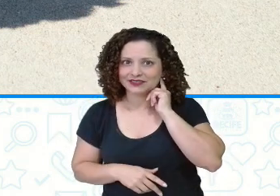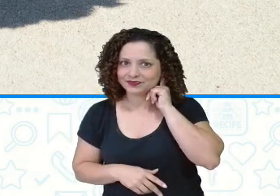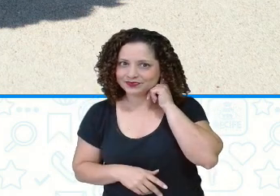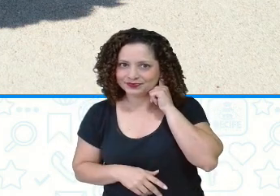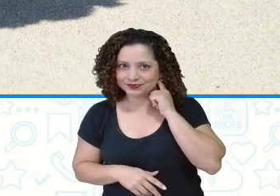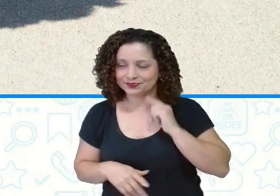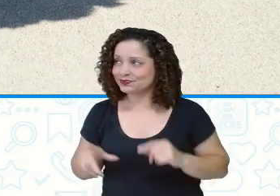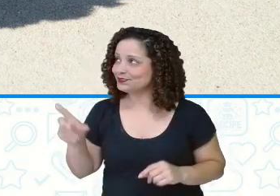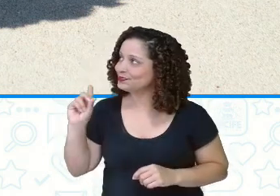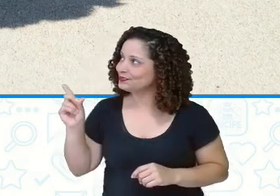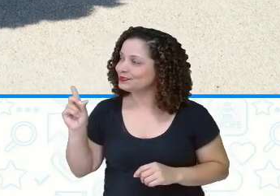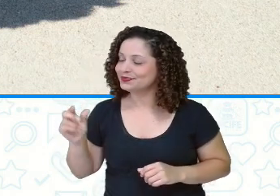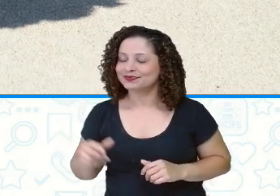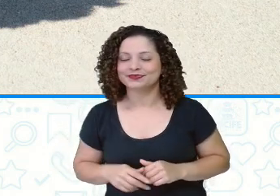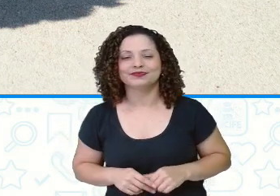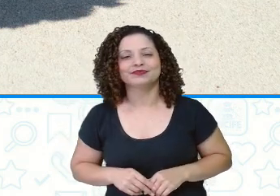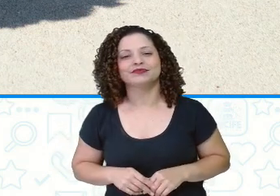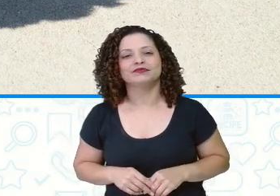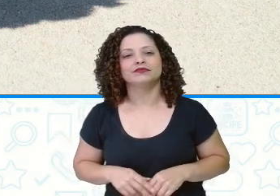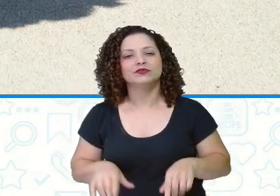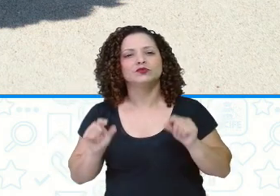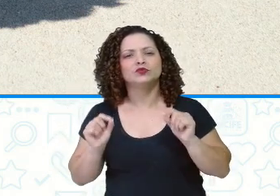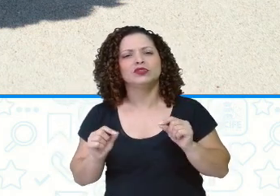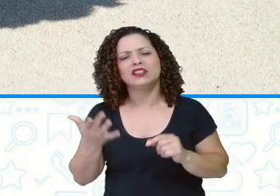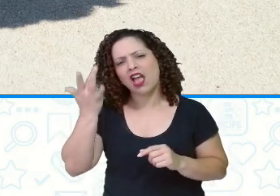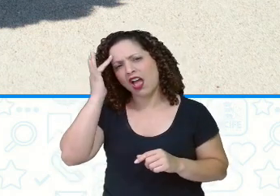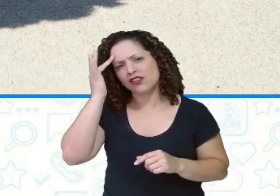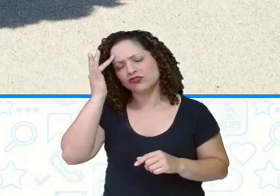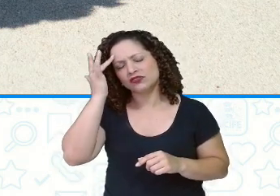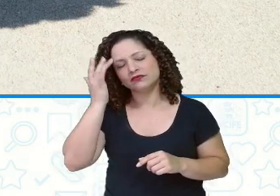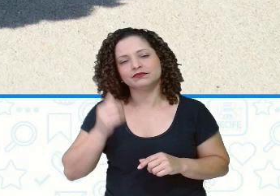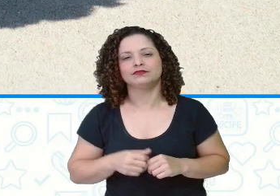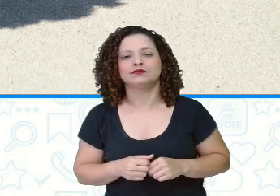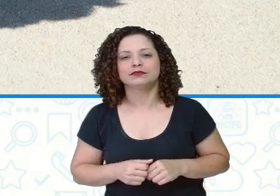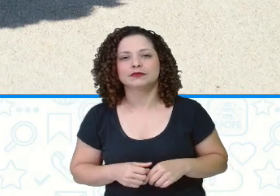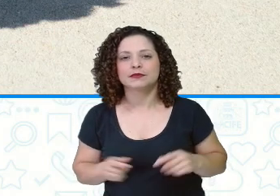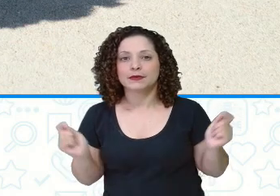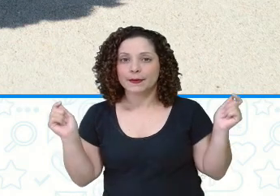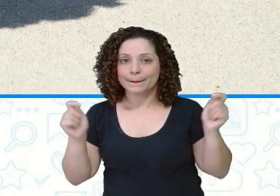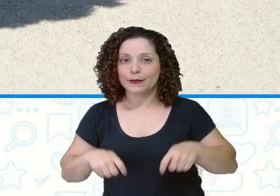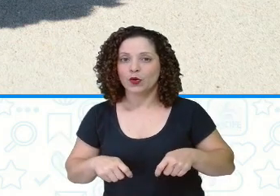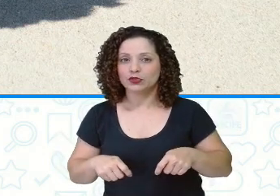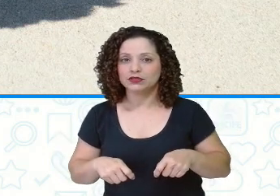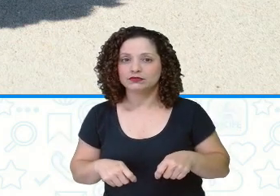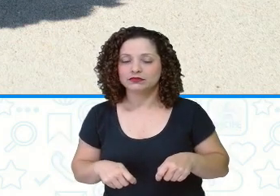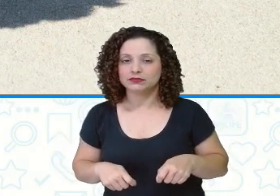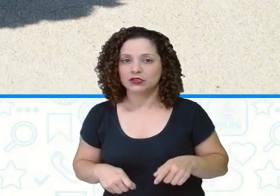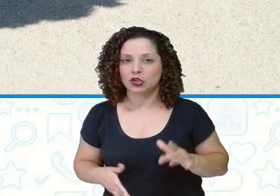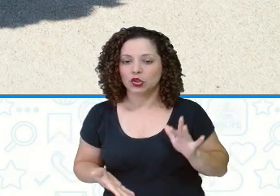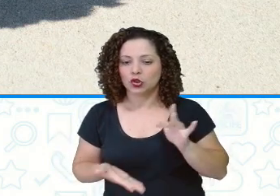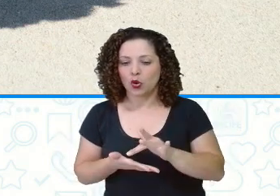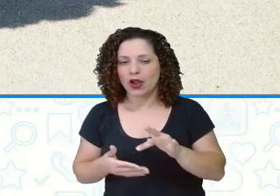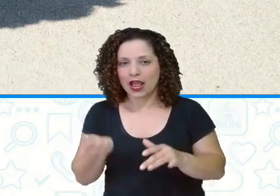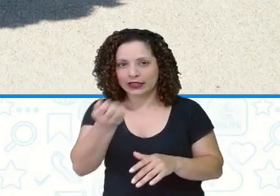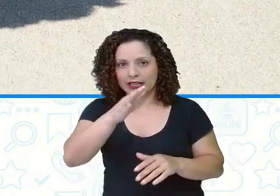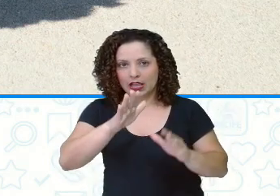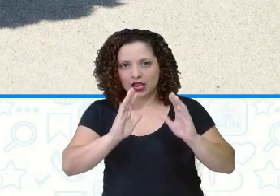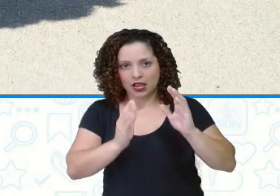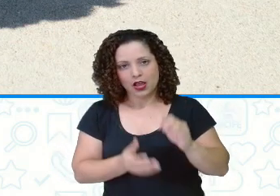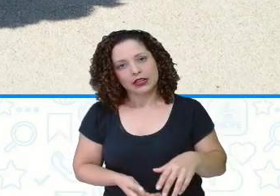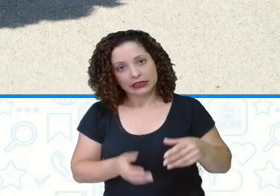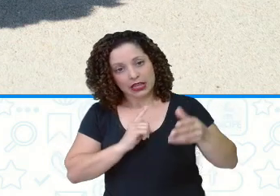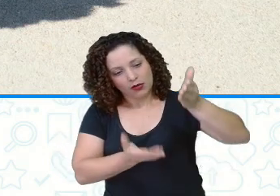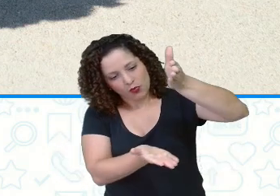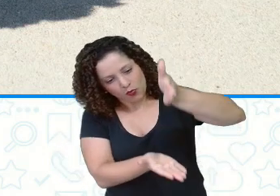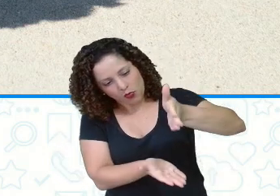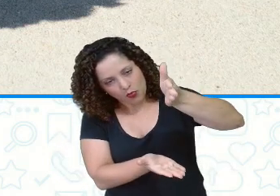aí? O que é que vocês acham? Será que a gente pode, nesse momento, tocar a sombra